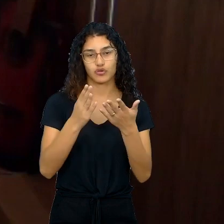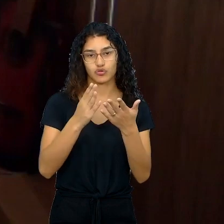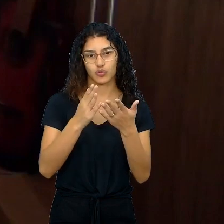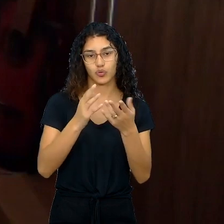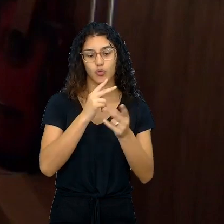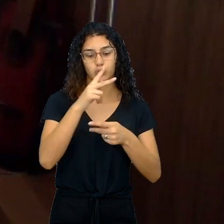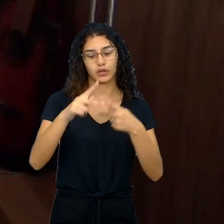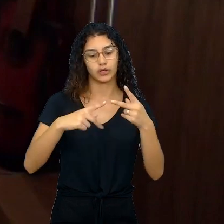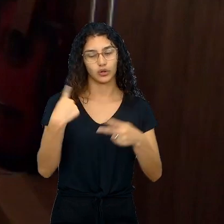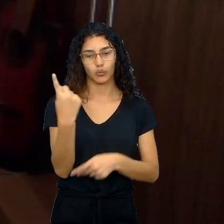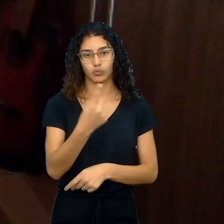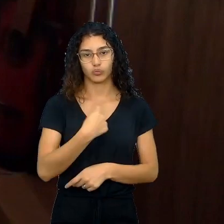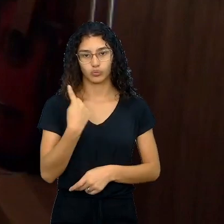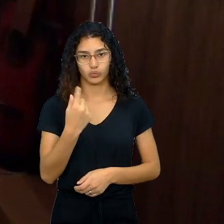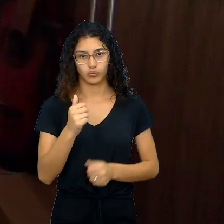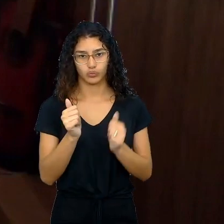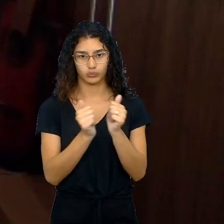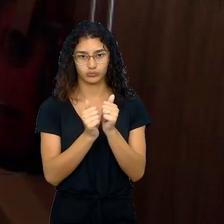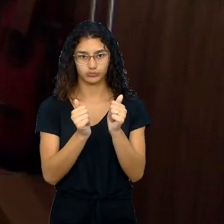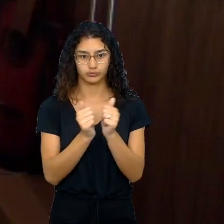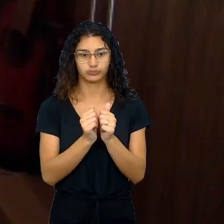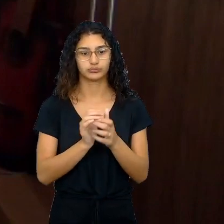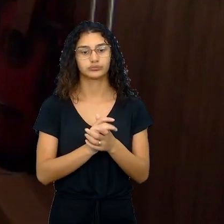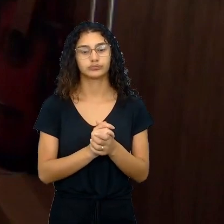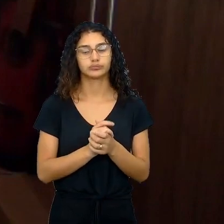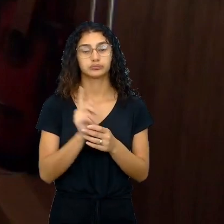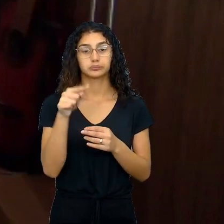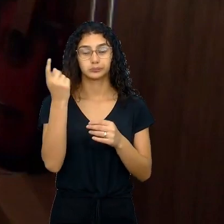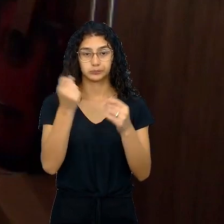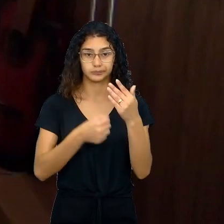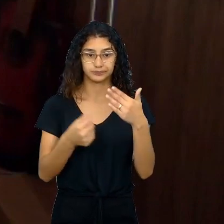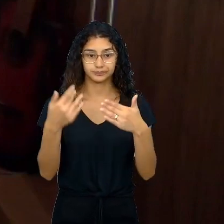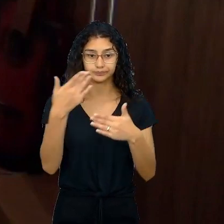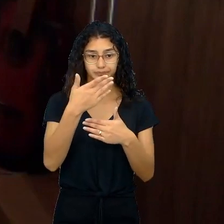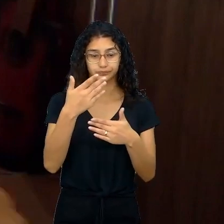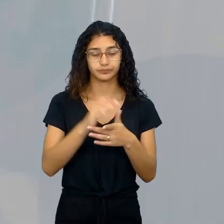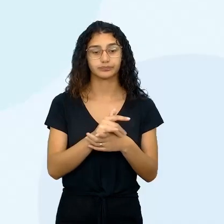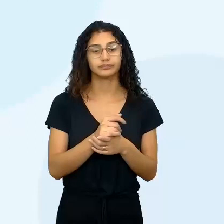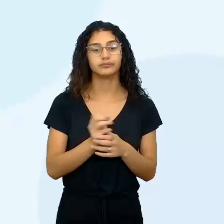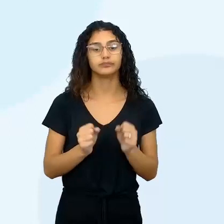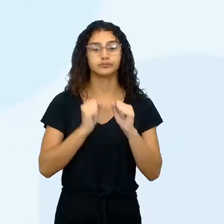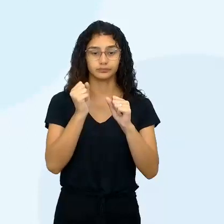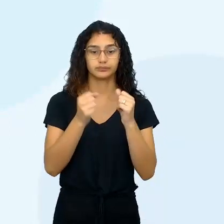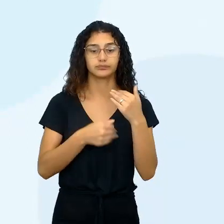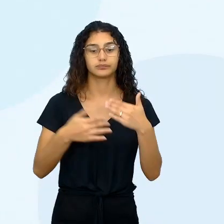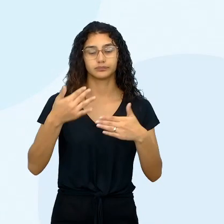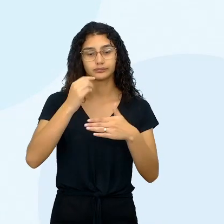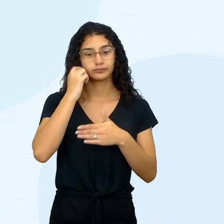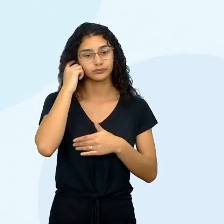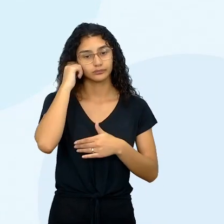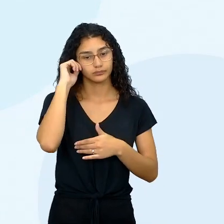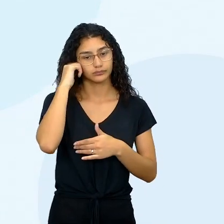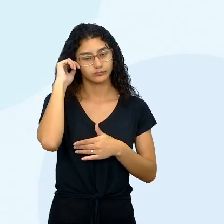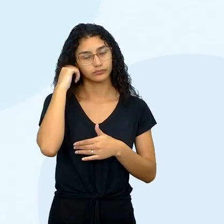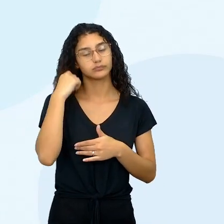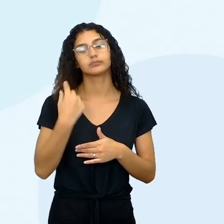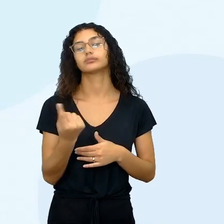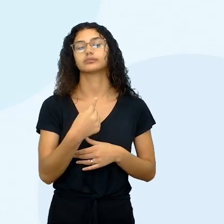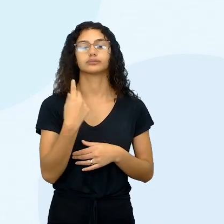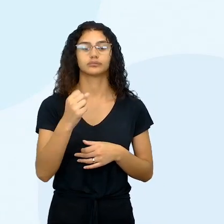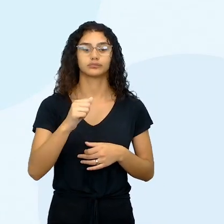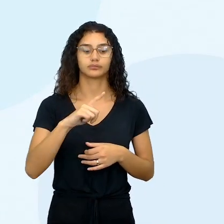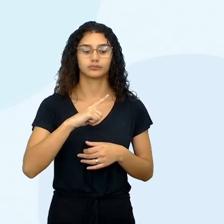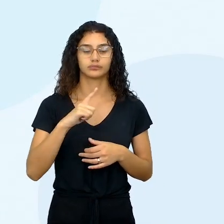planeta maravilhoso que a gente conhece. No próximo slide, entretanto, pode passar o próximo, por favor, a gente tem